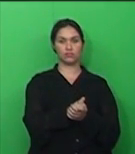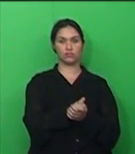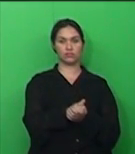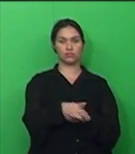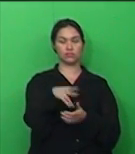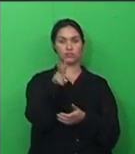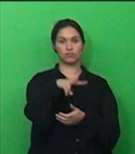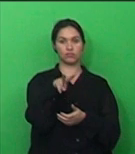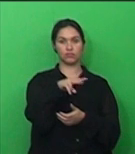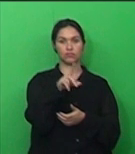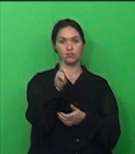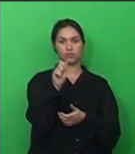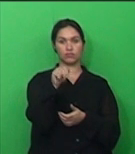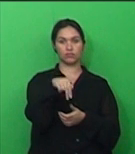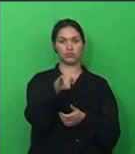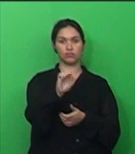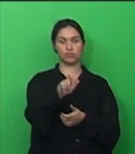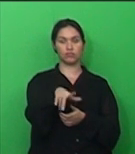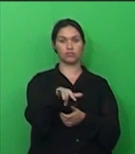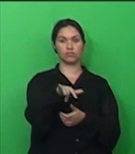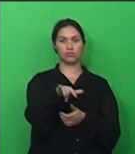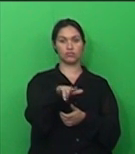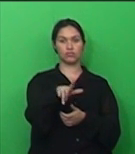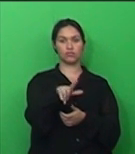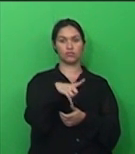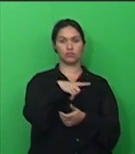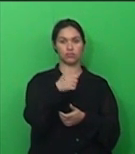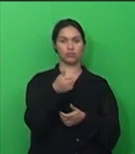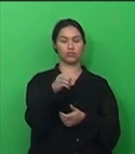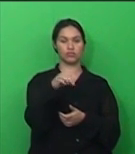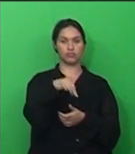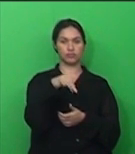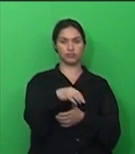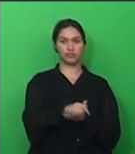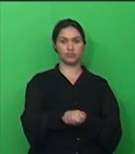Com a palavra, o vereador Daniel Freitas. Vossa Excelência dispõe de 10 minutos.